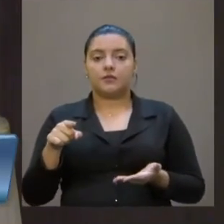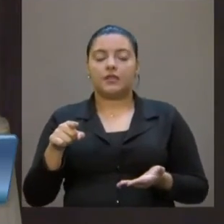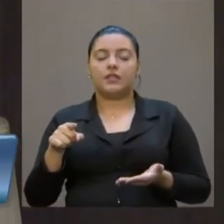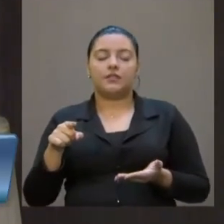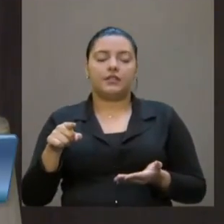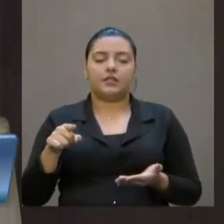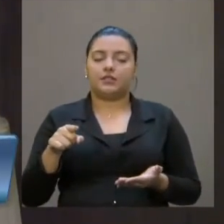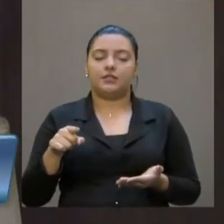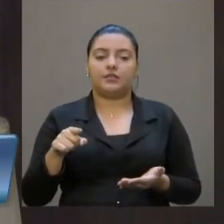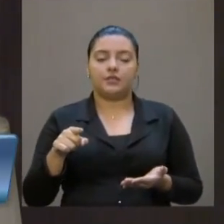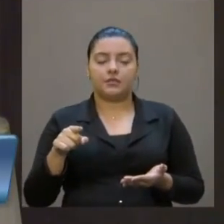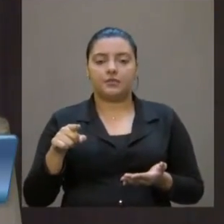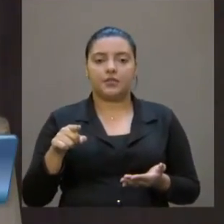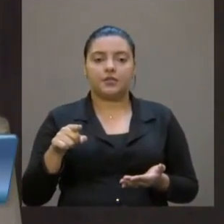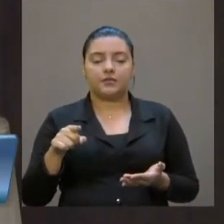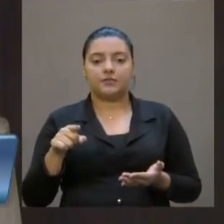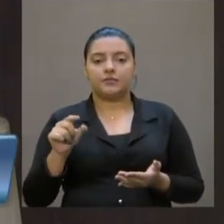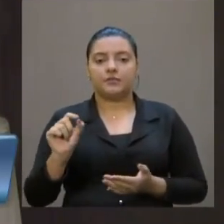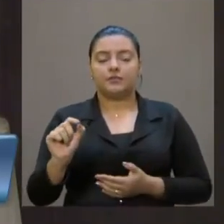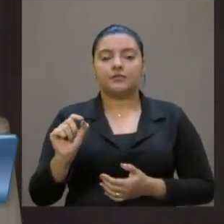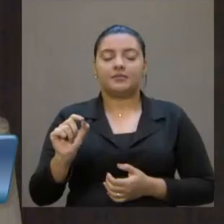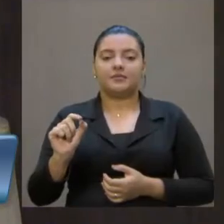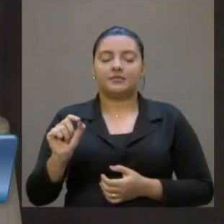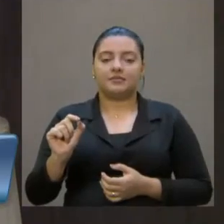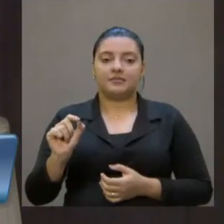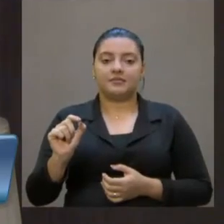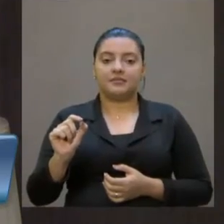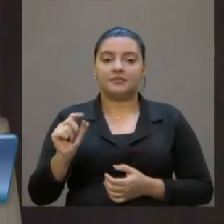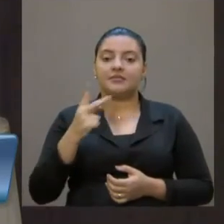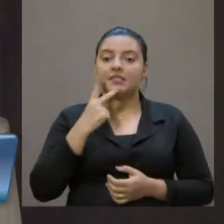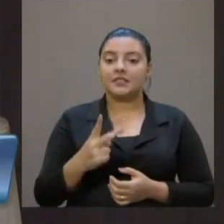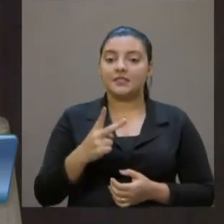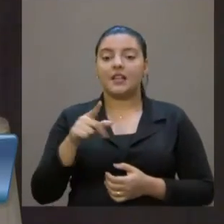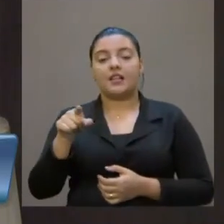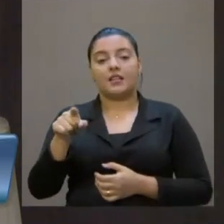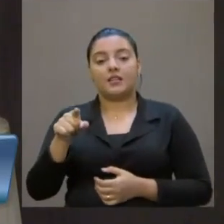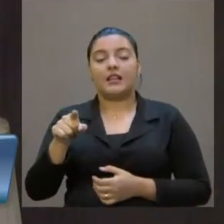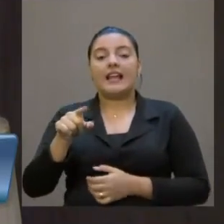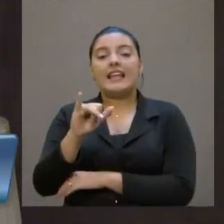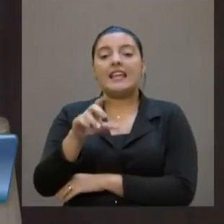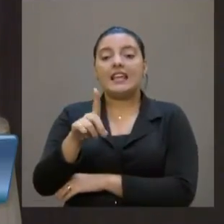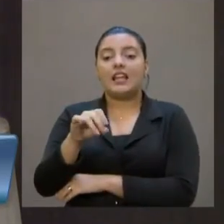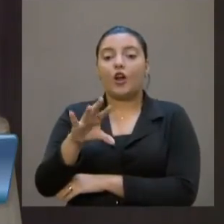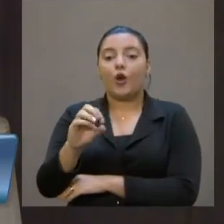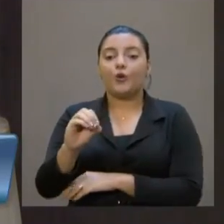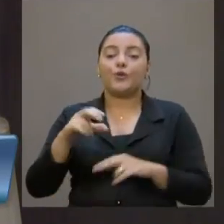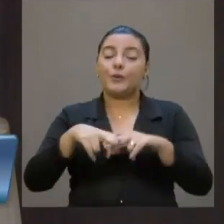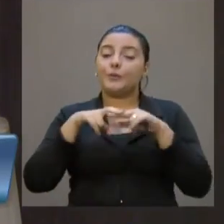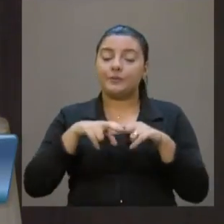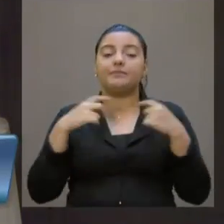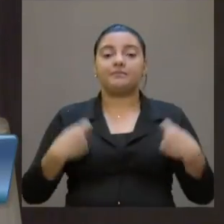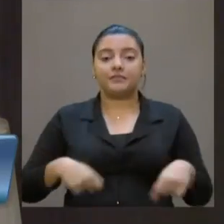né, do lado X ou do lado Z do espectro ideológico. Nós precisamos,